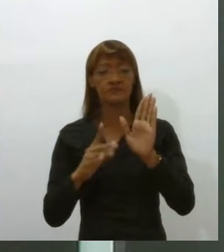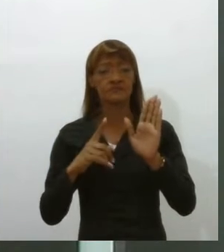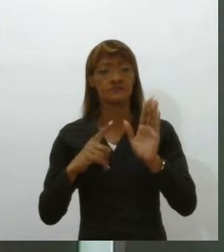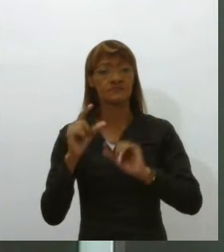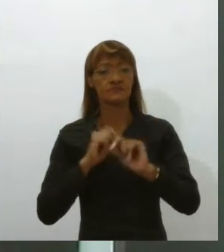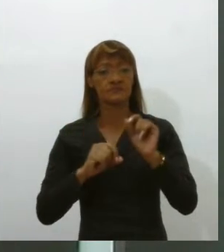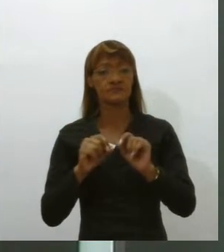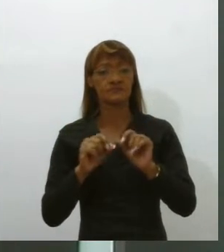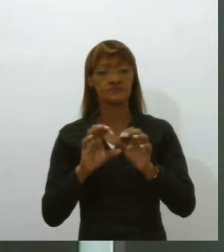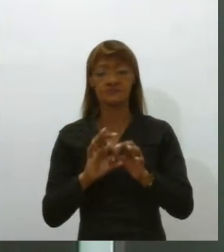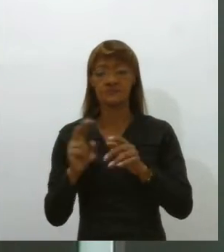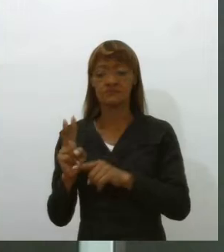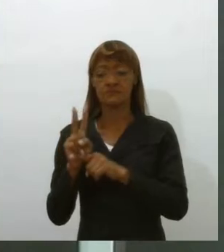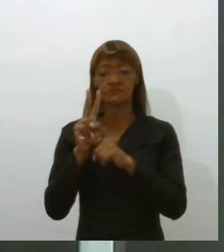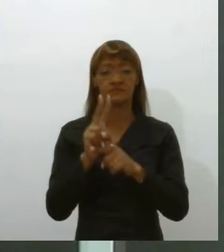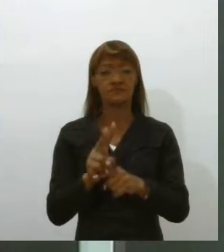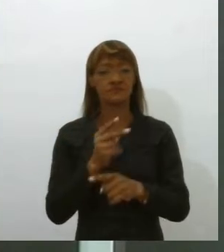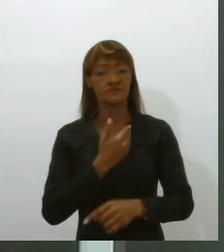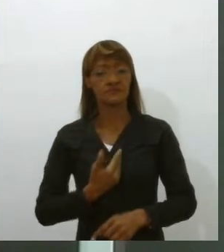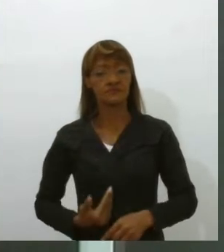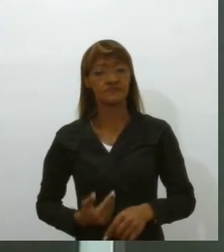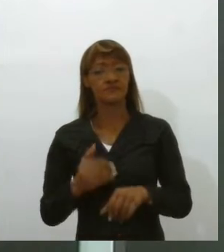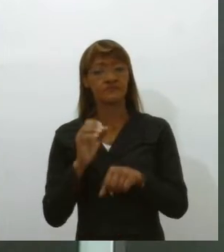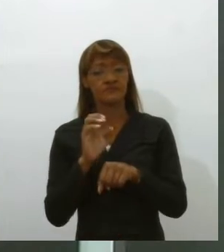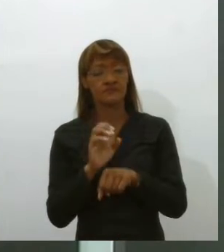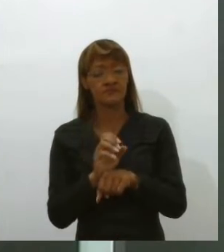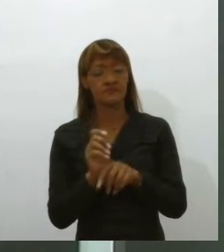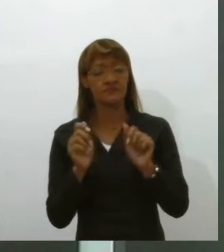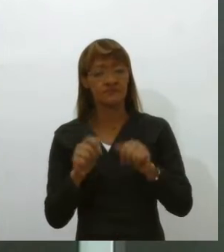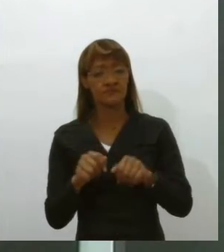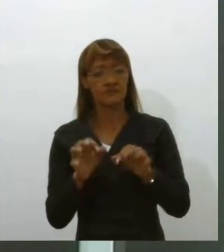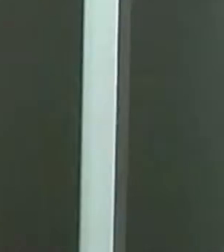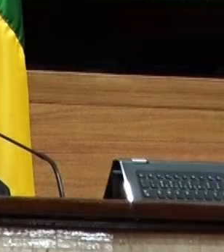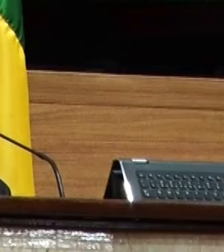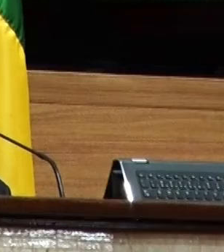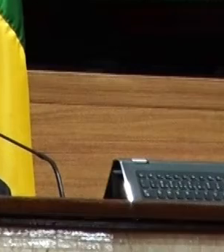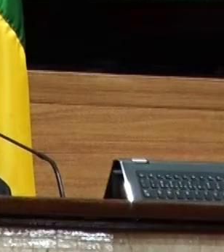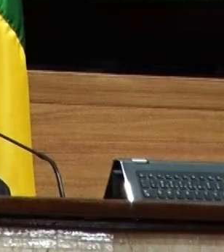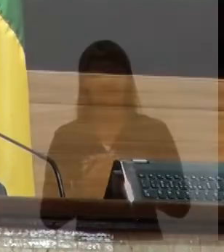empréstimo ao governo do estado para a reestruturação de rodovias.